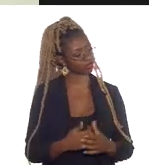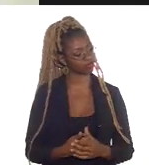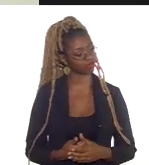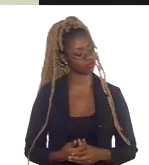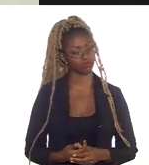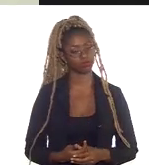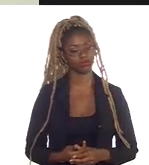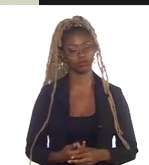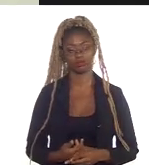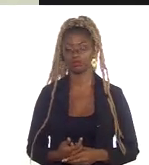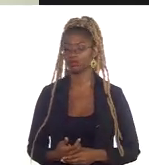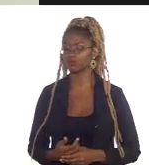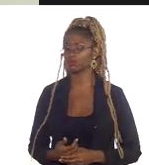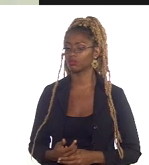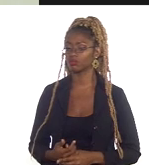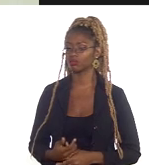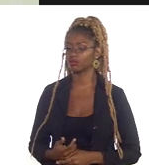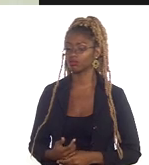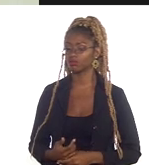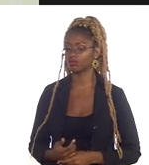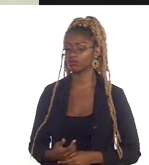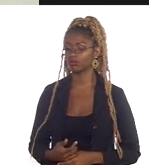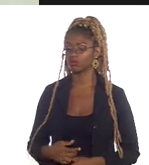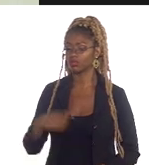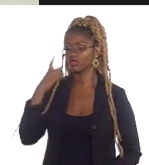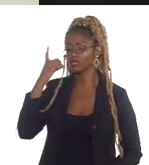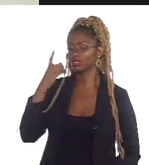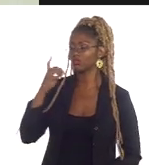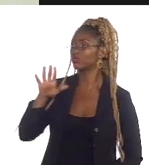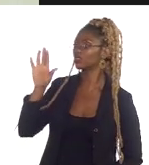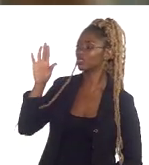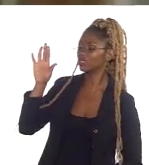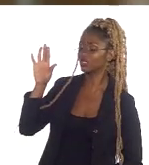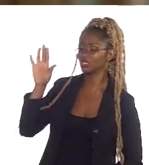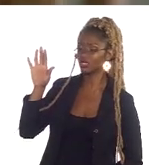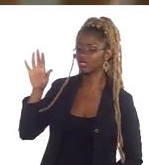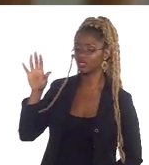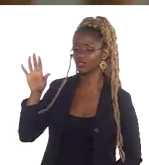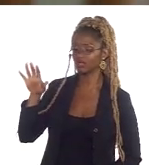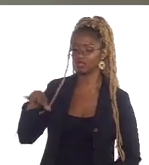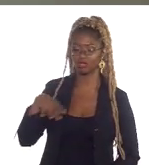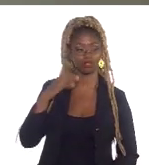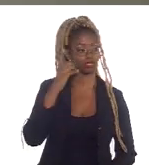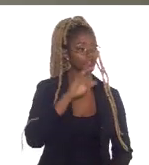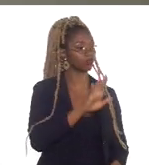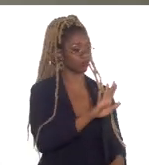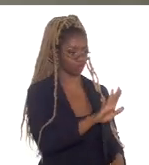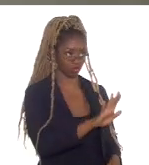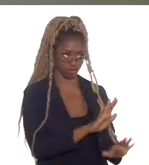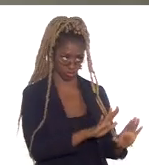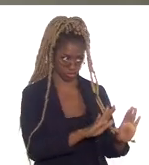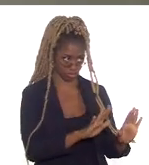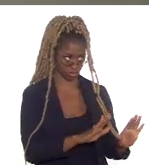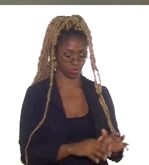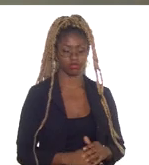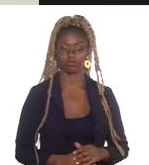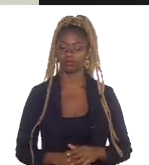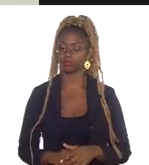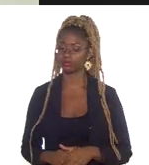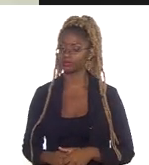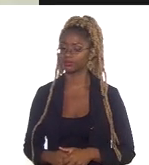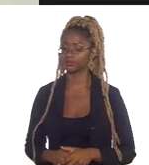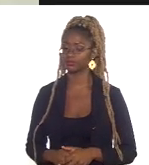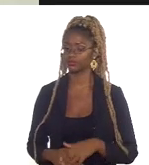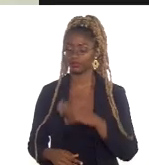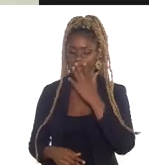Deputado Luiz Paulo. Por favor, deputado. Agora é o Carlos Macedo, por favor. Tá bom. Então, o